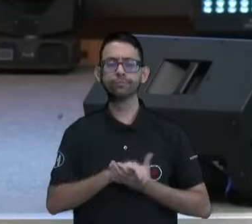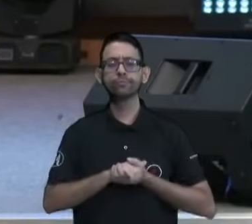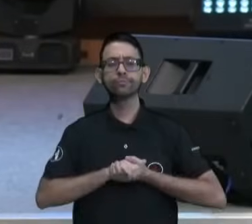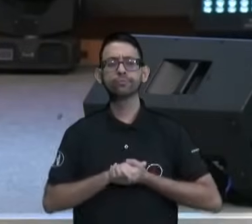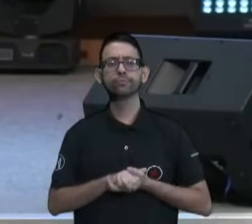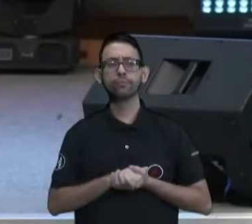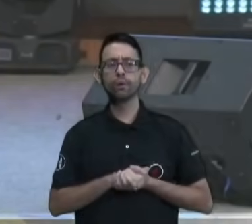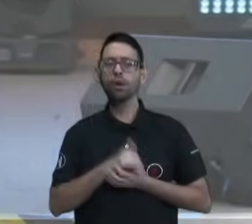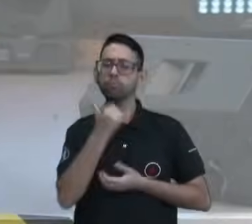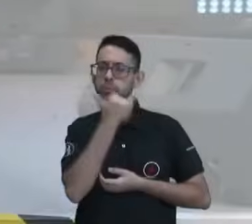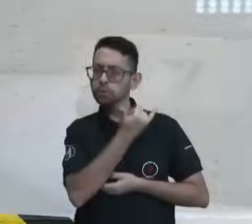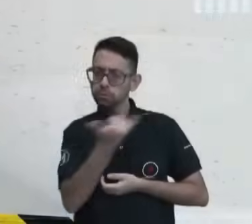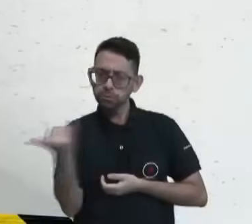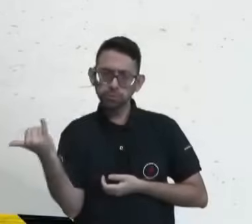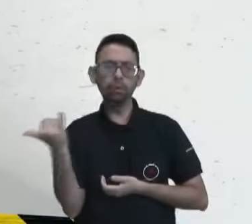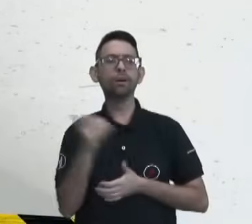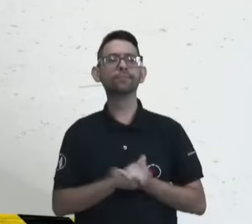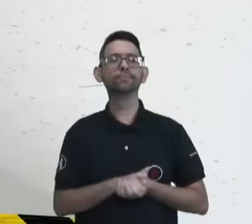os